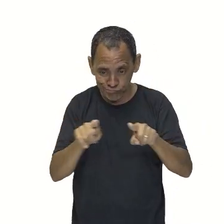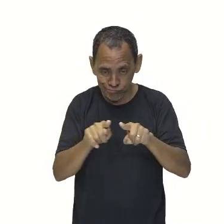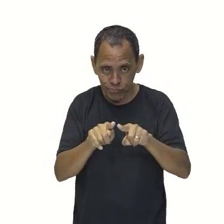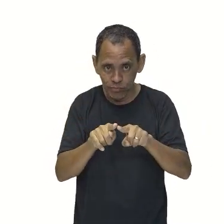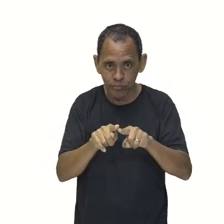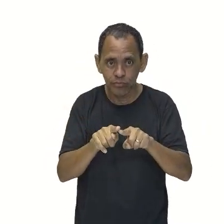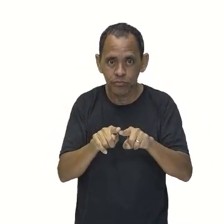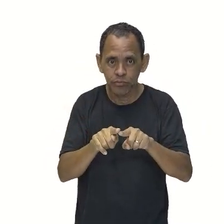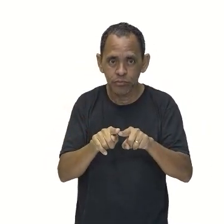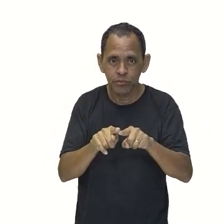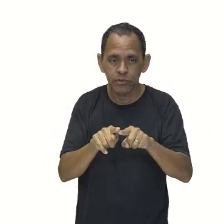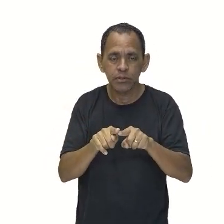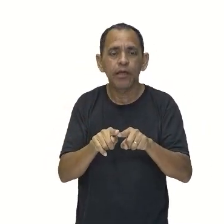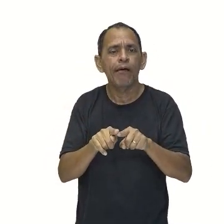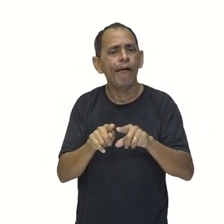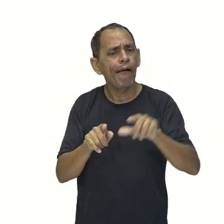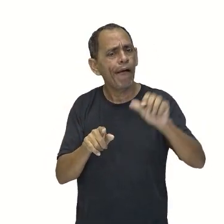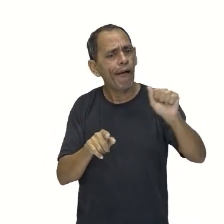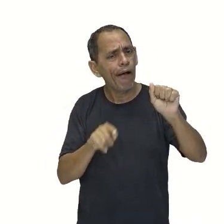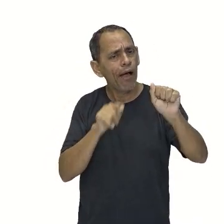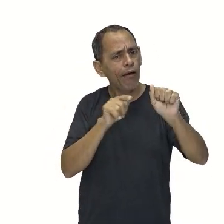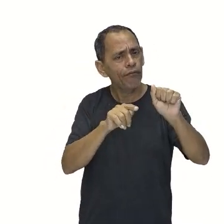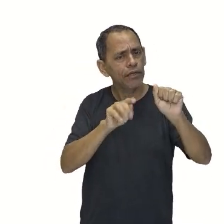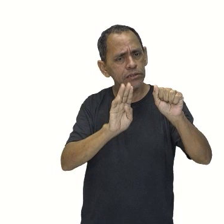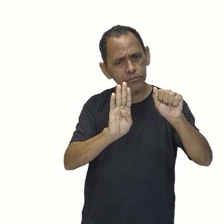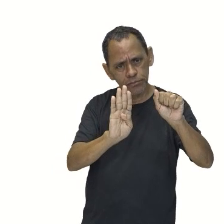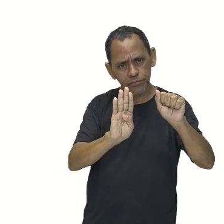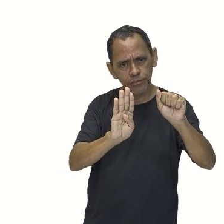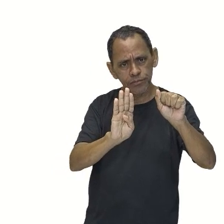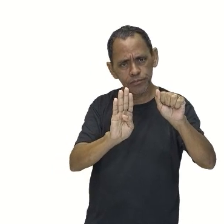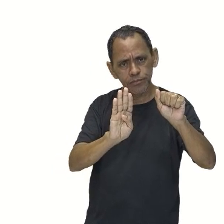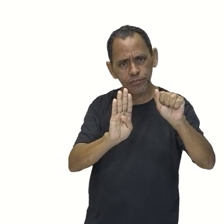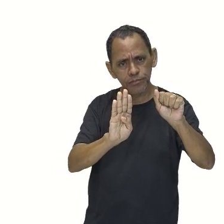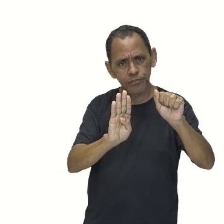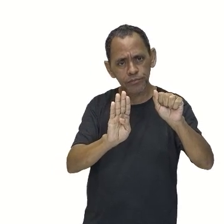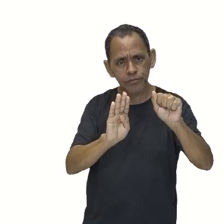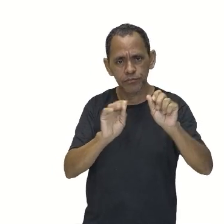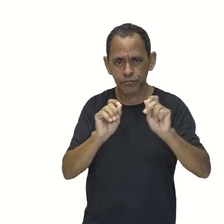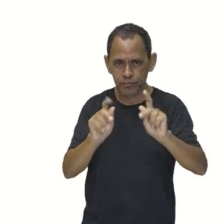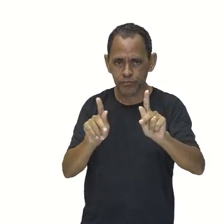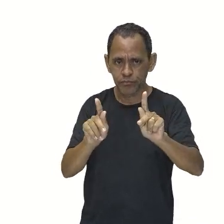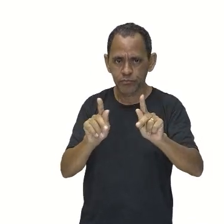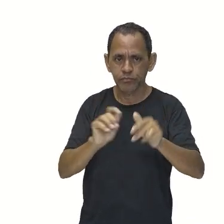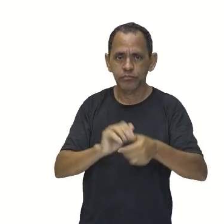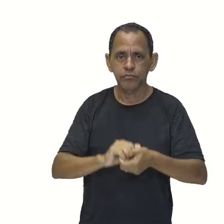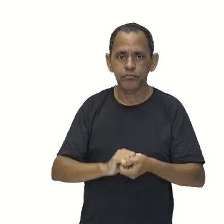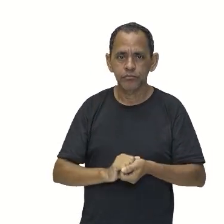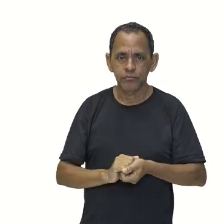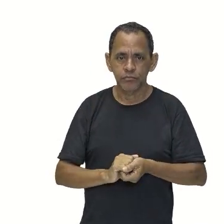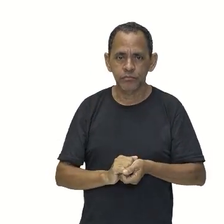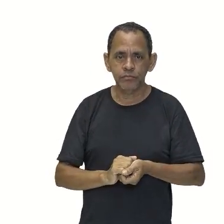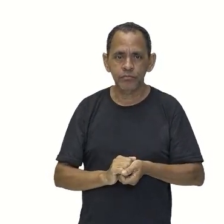A vezes B, ok?